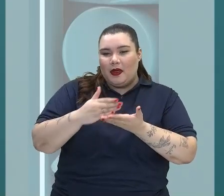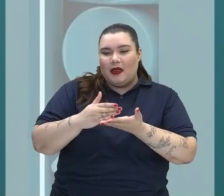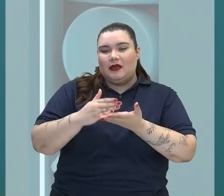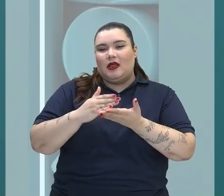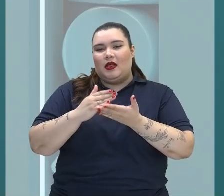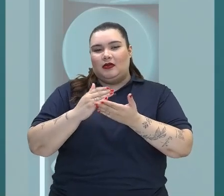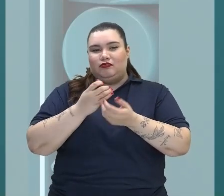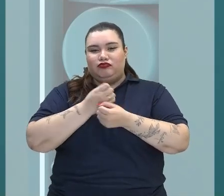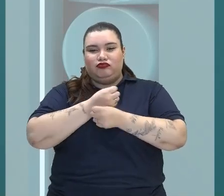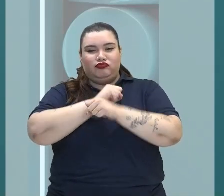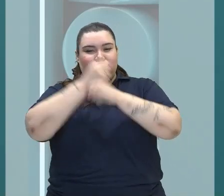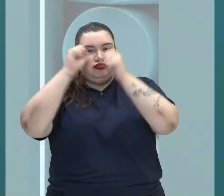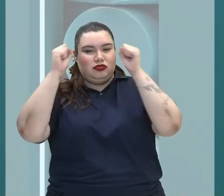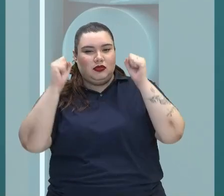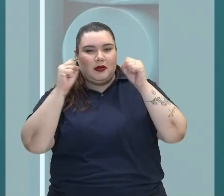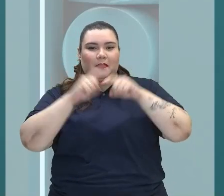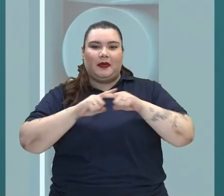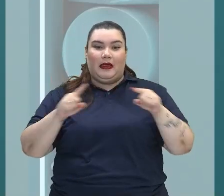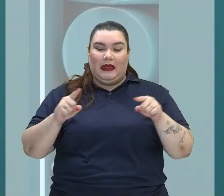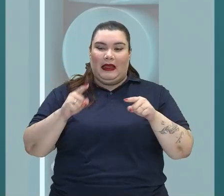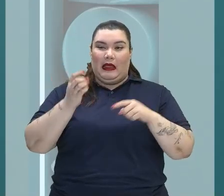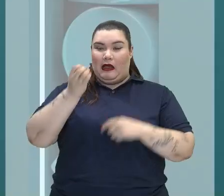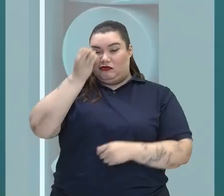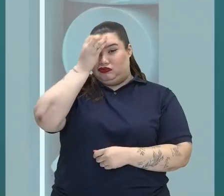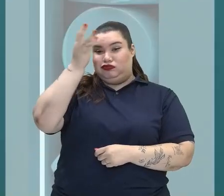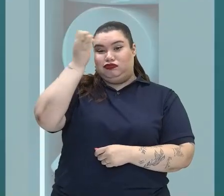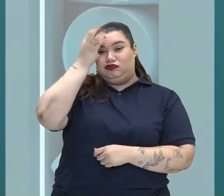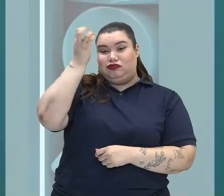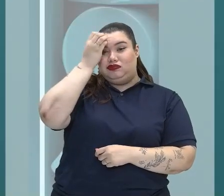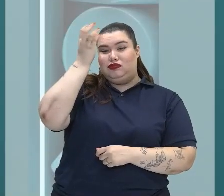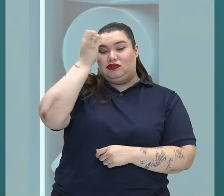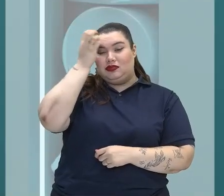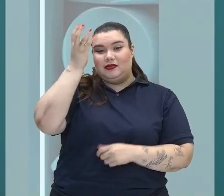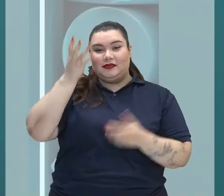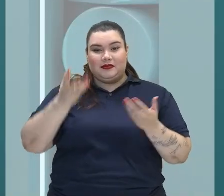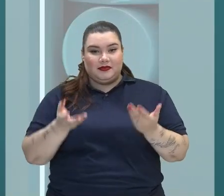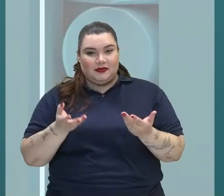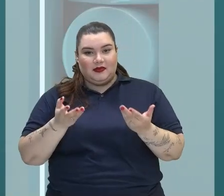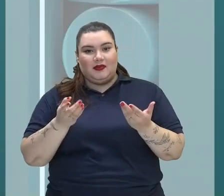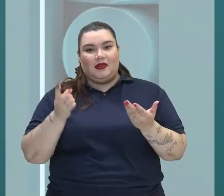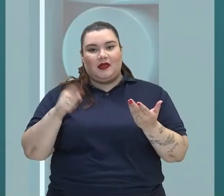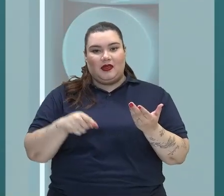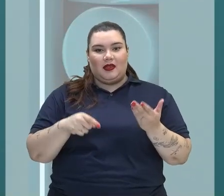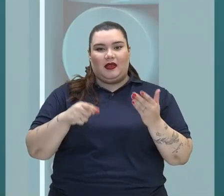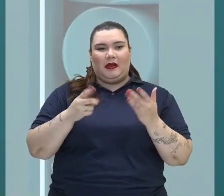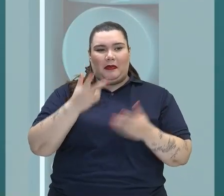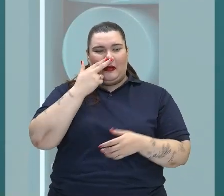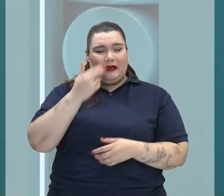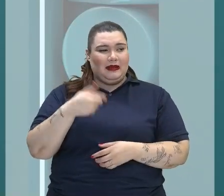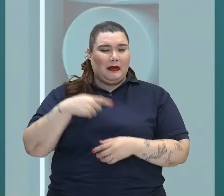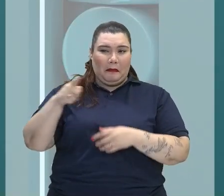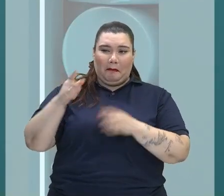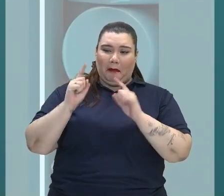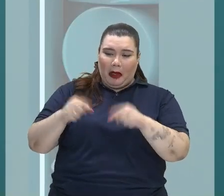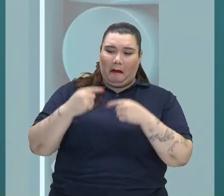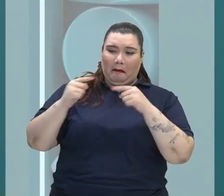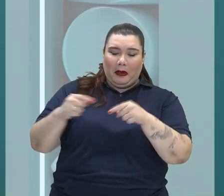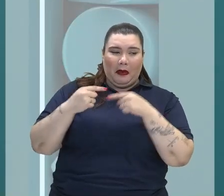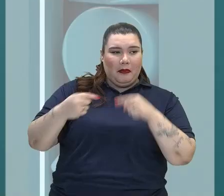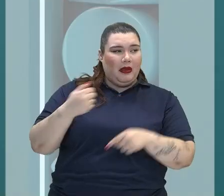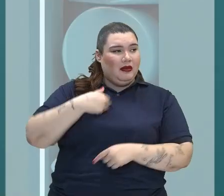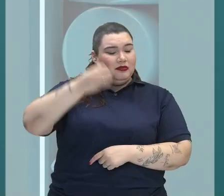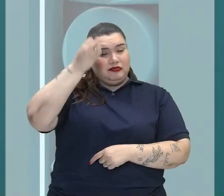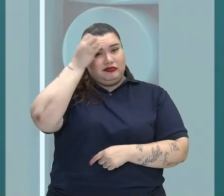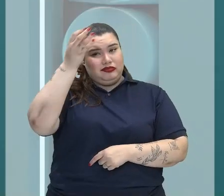mas depois, né, começa a encher. Que a gente fala no nosso cotidiano, encher o saco mesmo, né? A gente